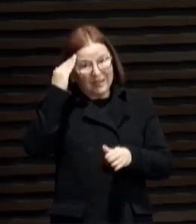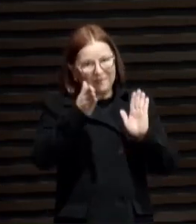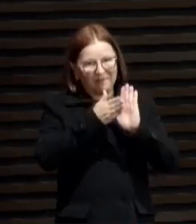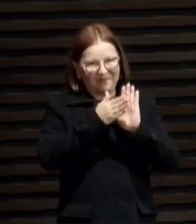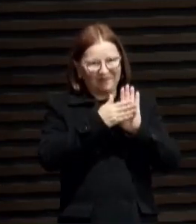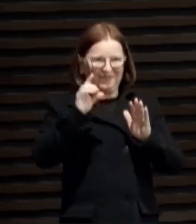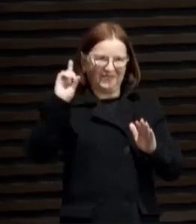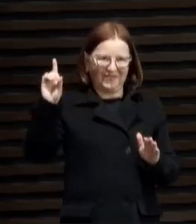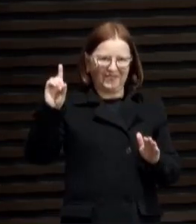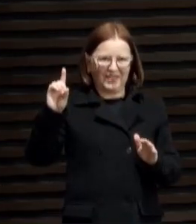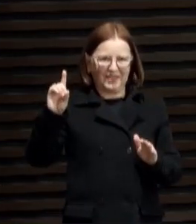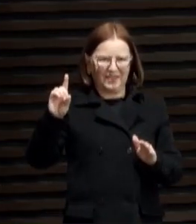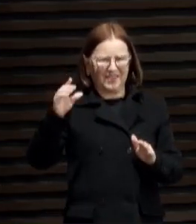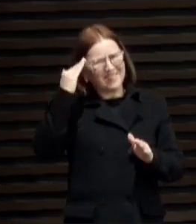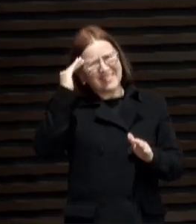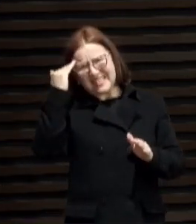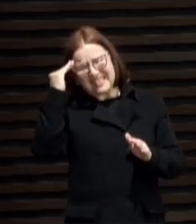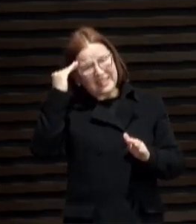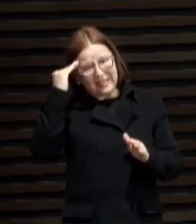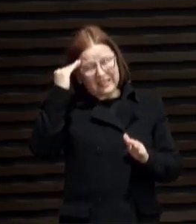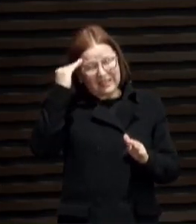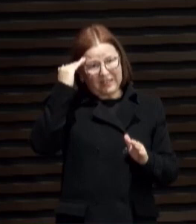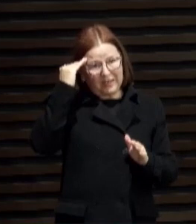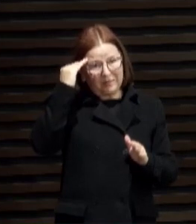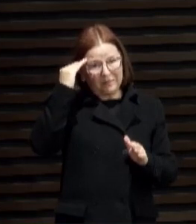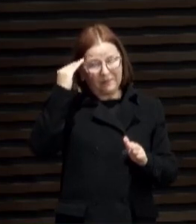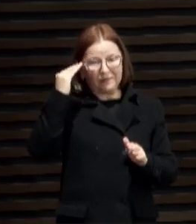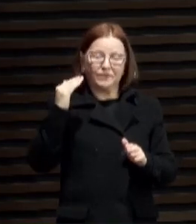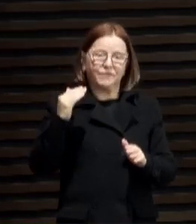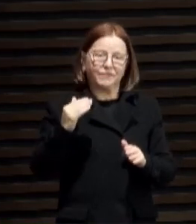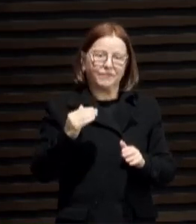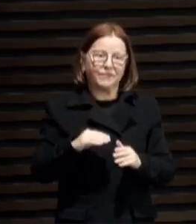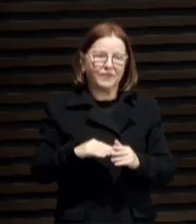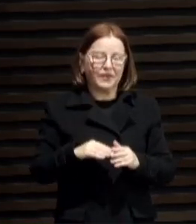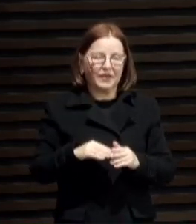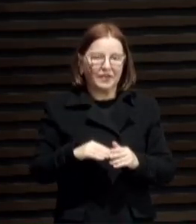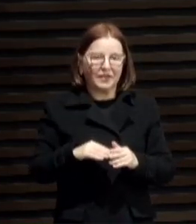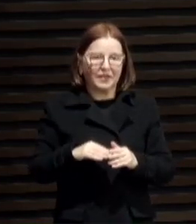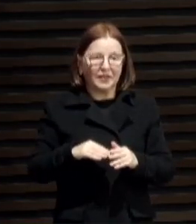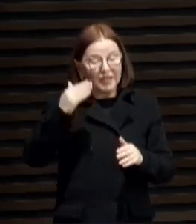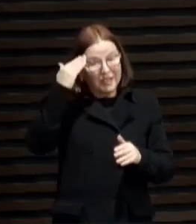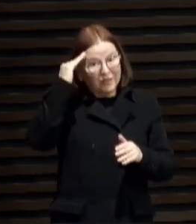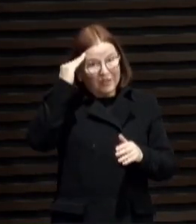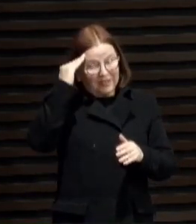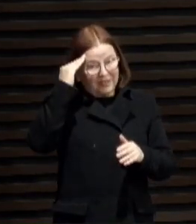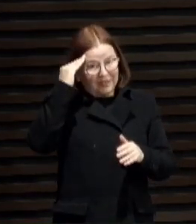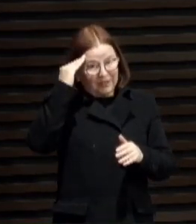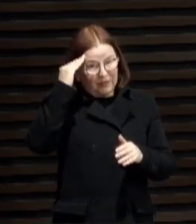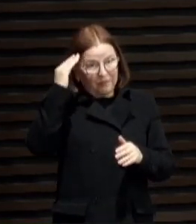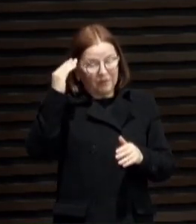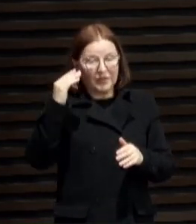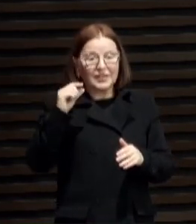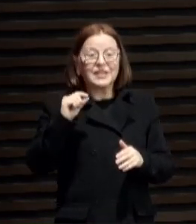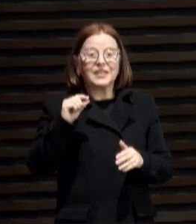sem entender qual é a posição de Deus e, principalmente, sem entender qual é a nossa posição.